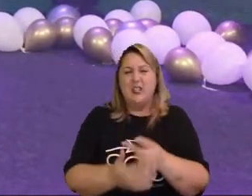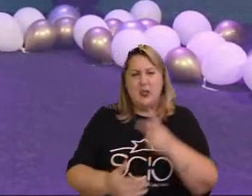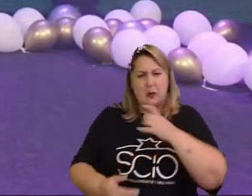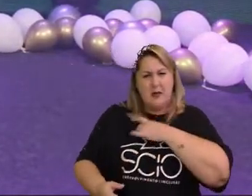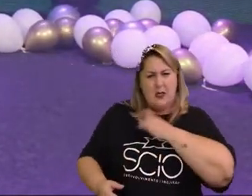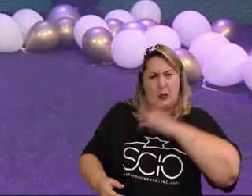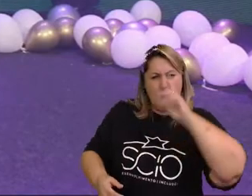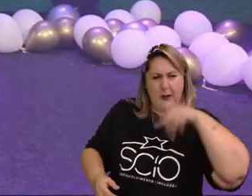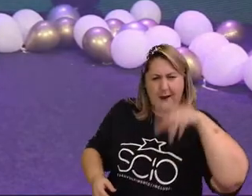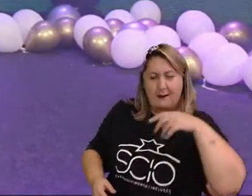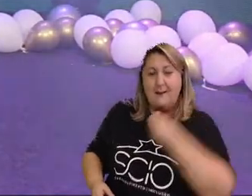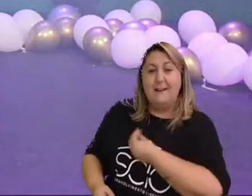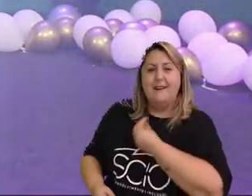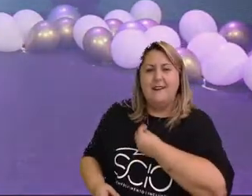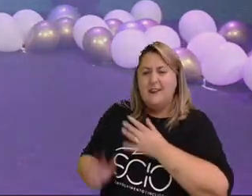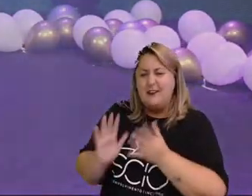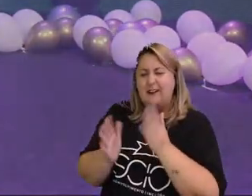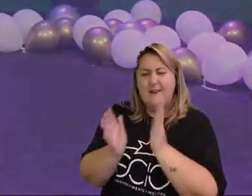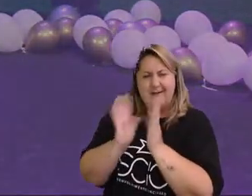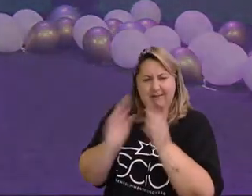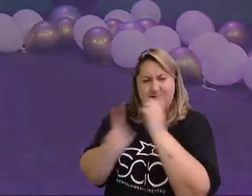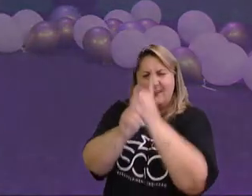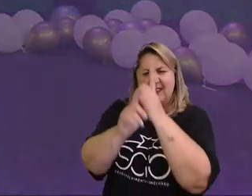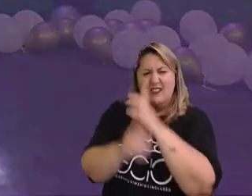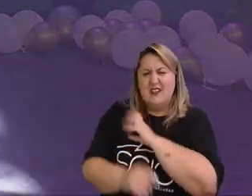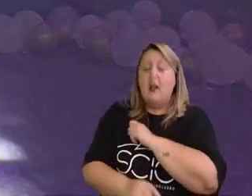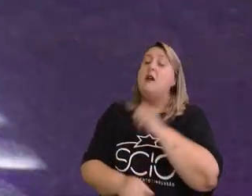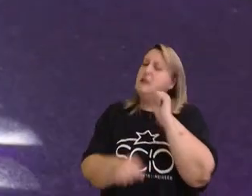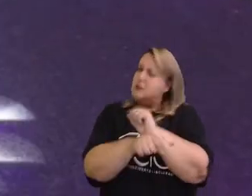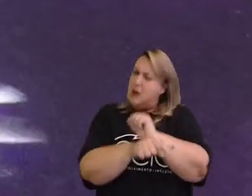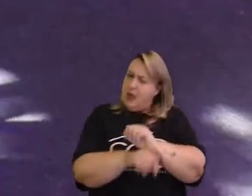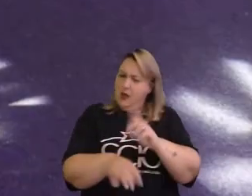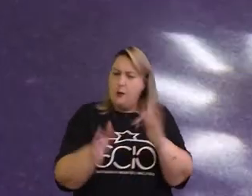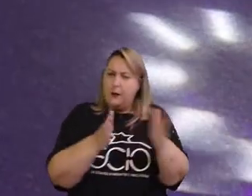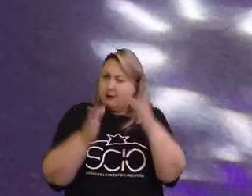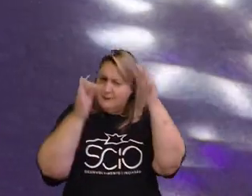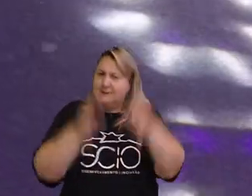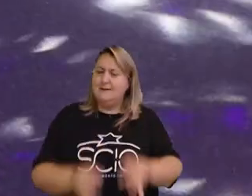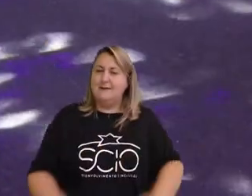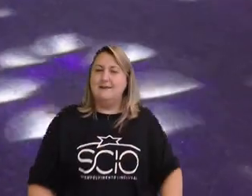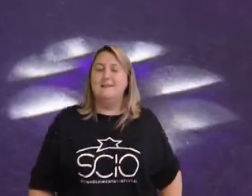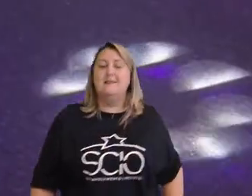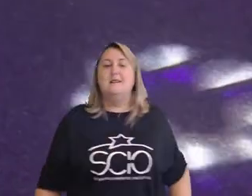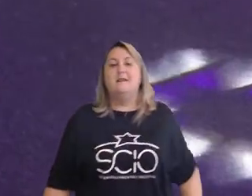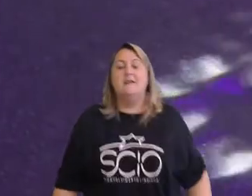apavora. Se na vida encontrar de sabor, vai saber esperar a sua hora.